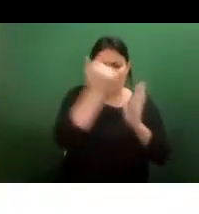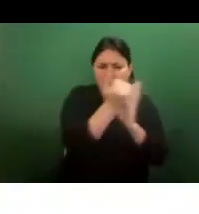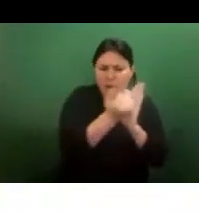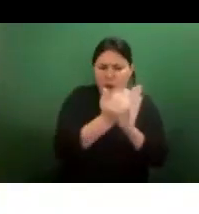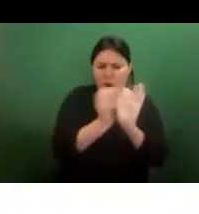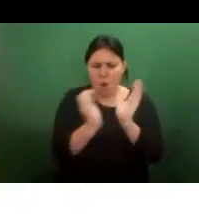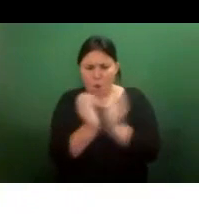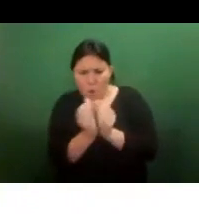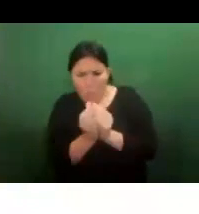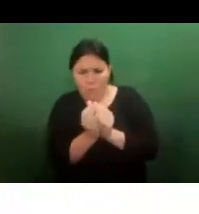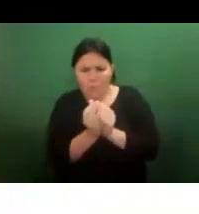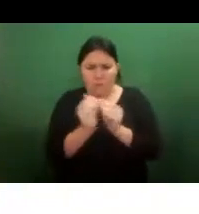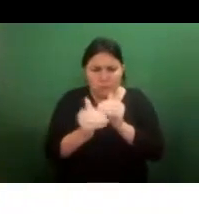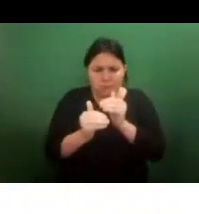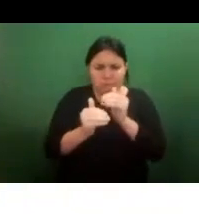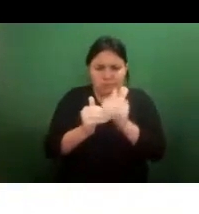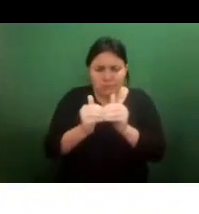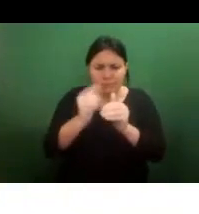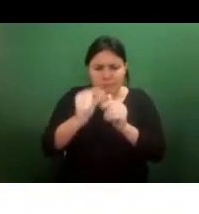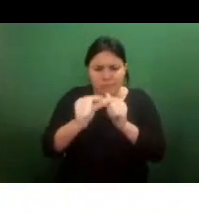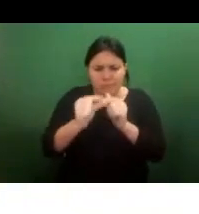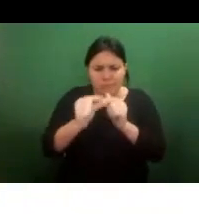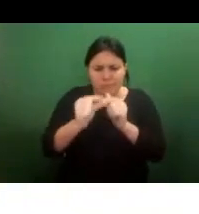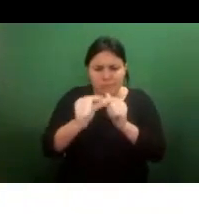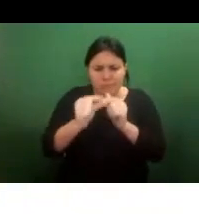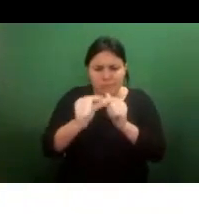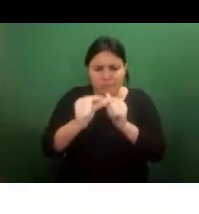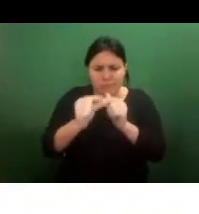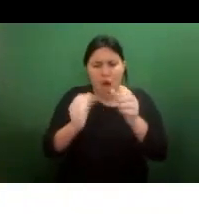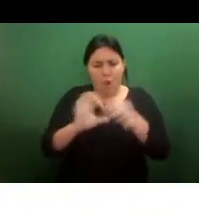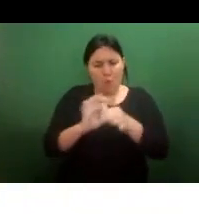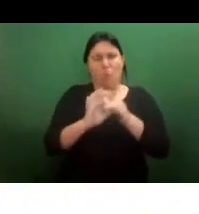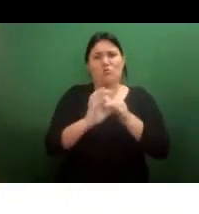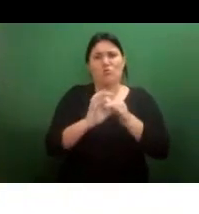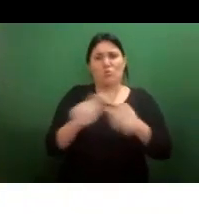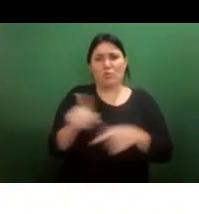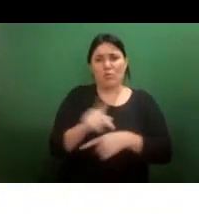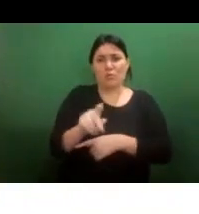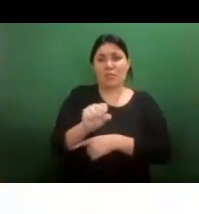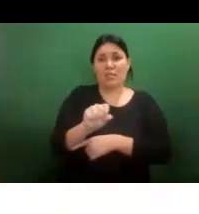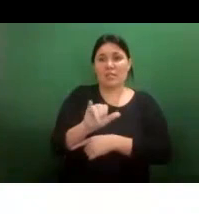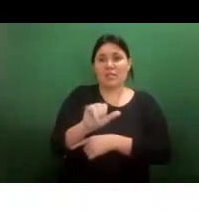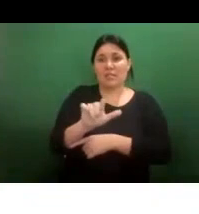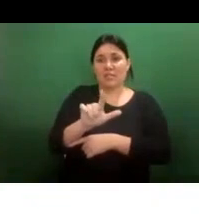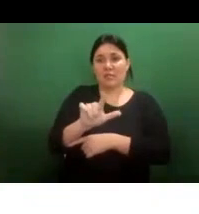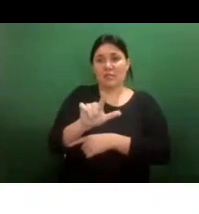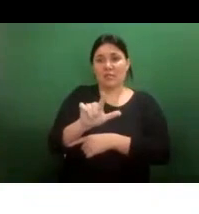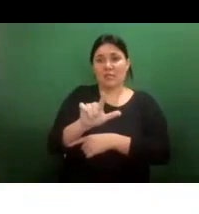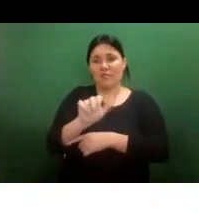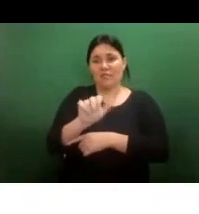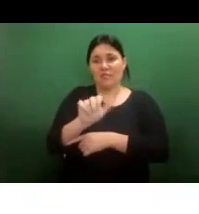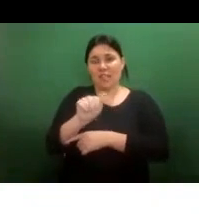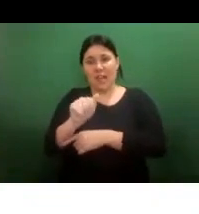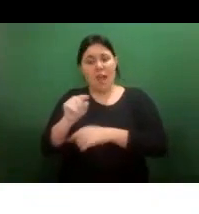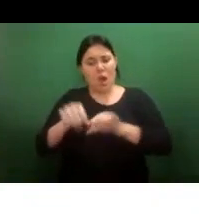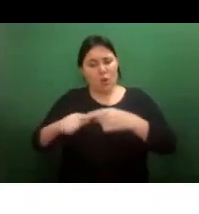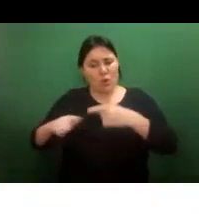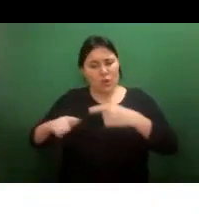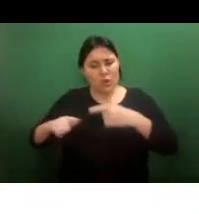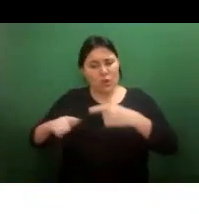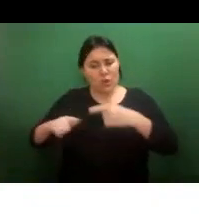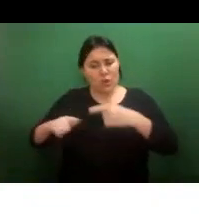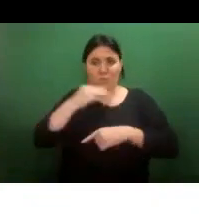vamos construindo. E assim, em conjunto com a professora Silvana Bojanowski, coordenadora da rede de museus da UFPEL, que não